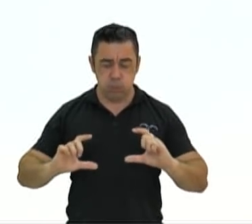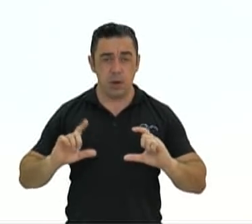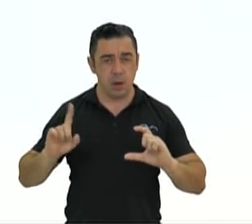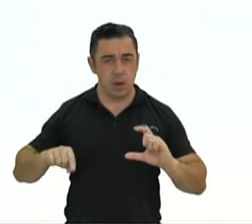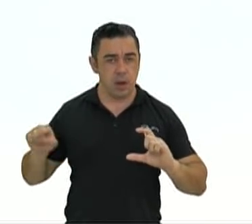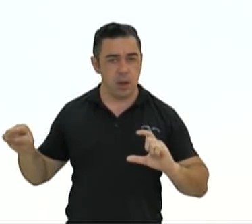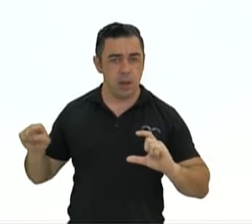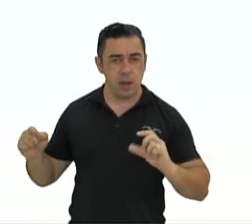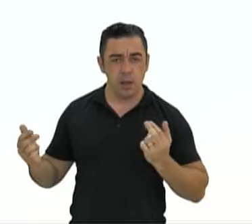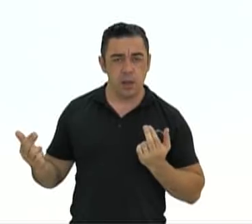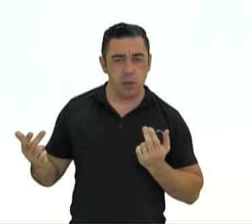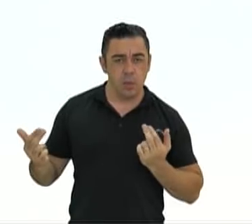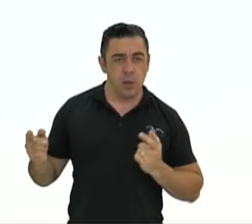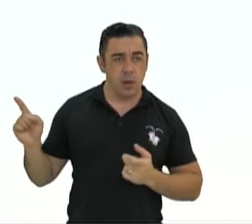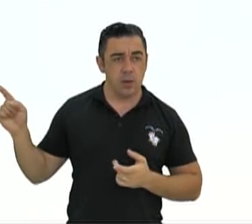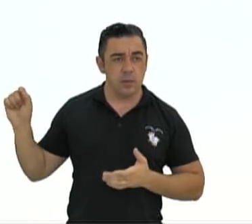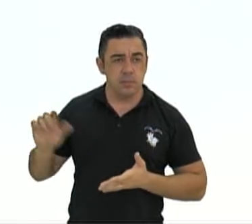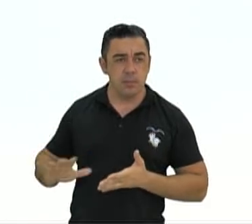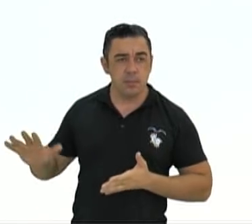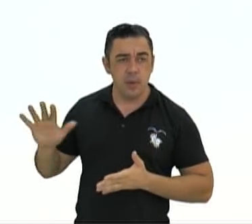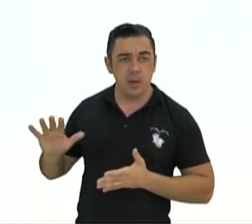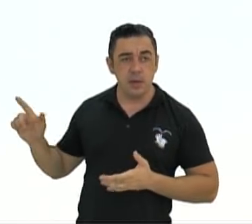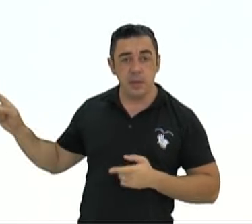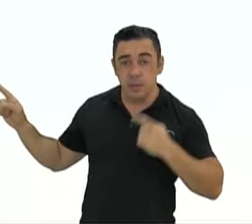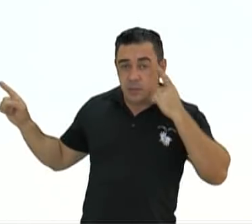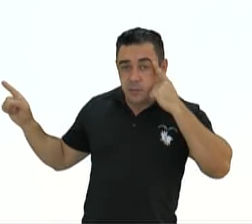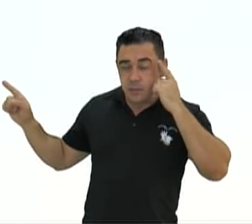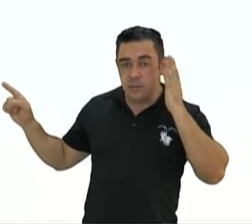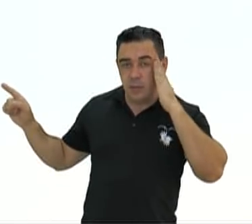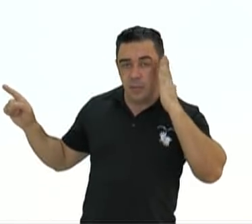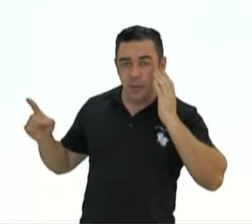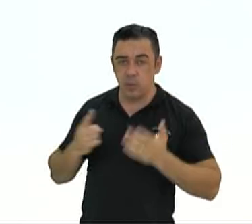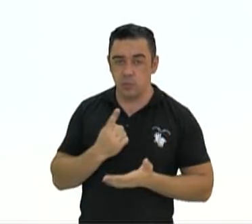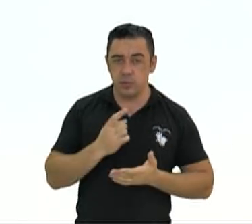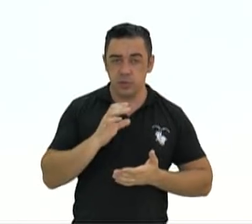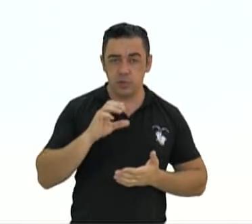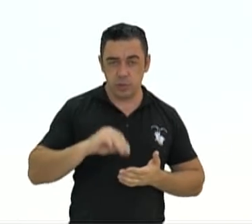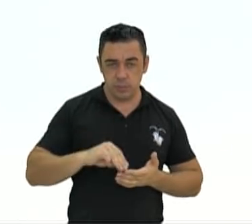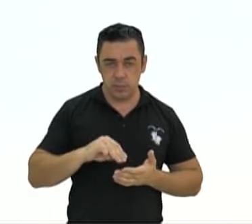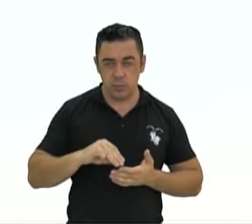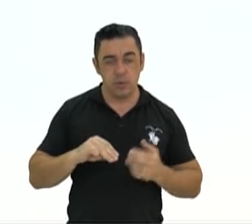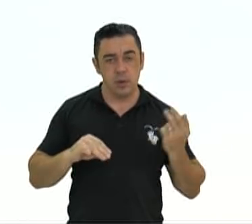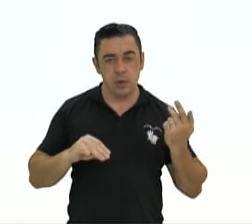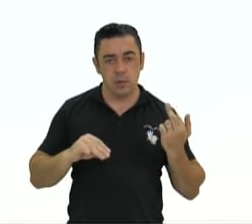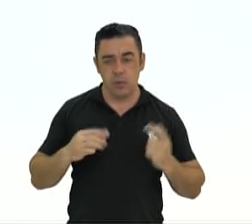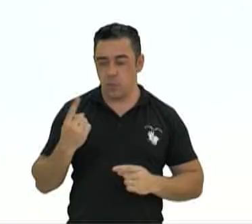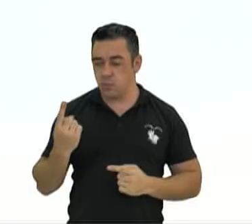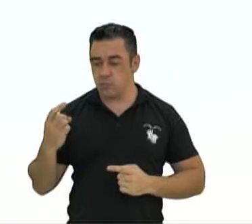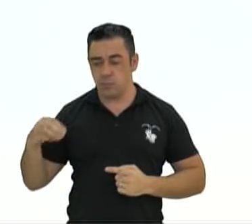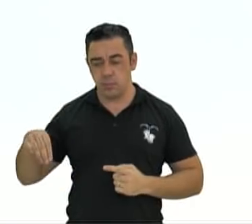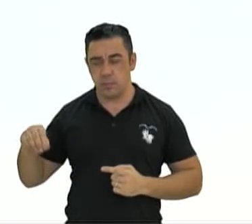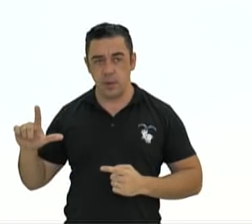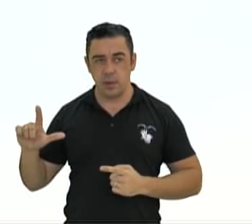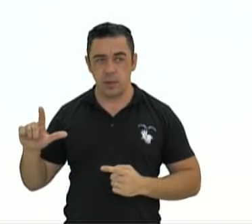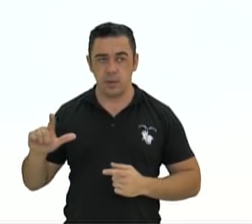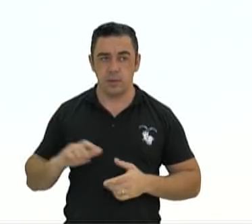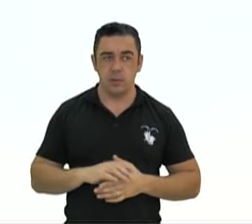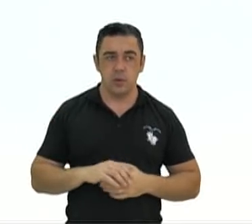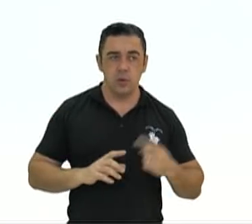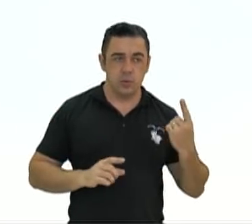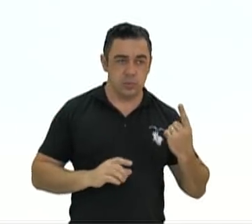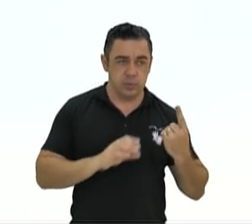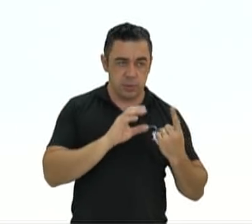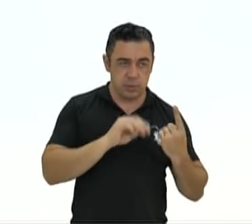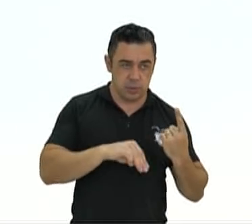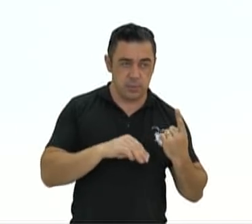líquido, igual ao da imagem, e sabendo que 1 centímetro cúbico é igual a 1 ml, 1 centímetro